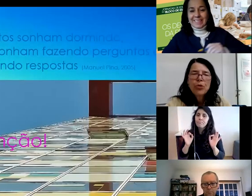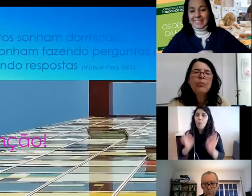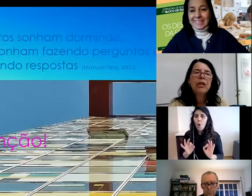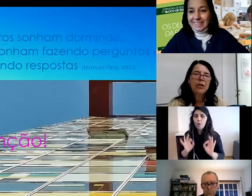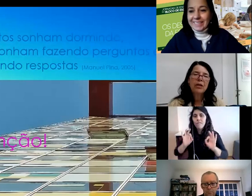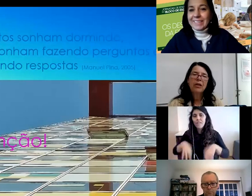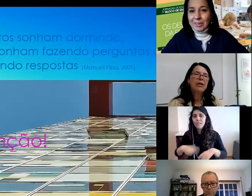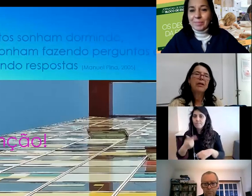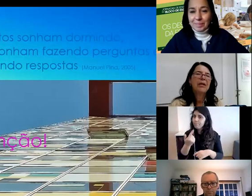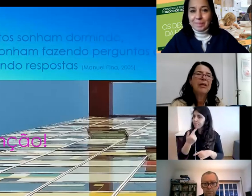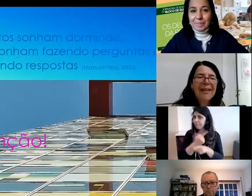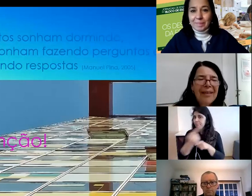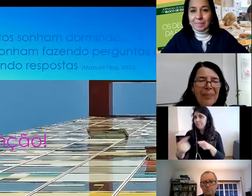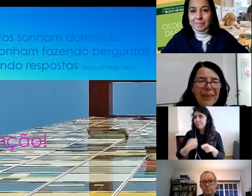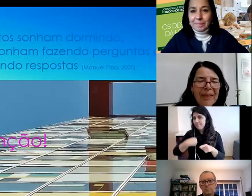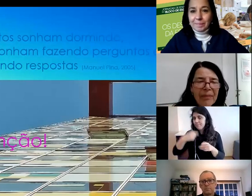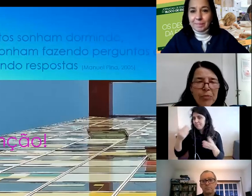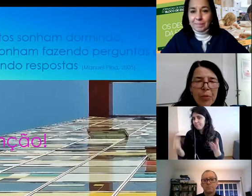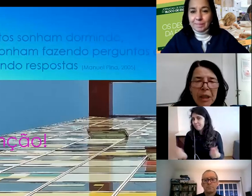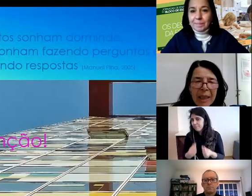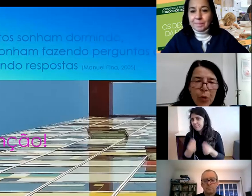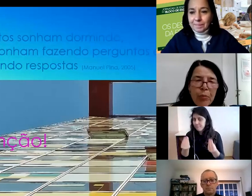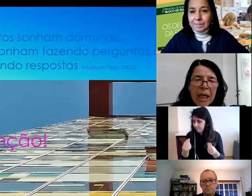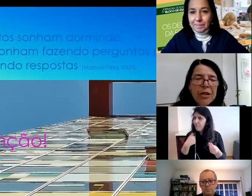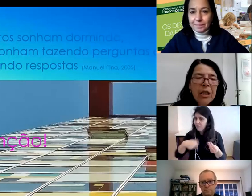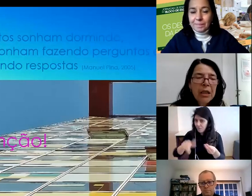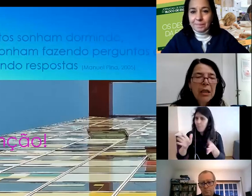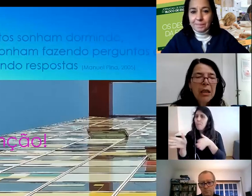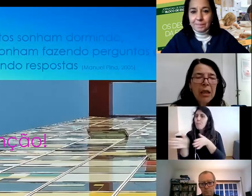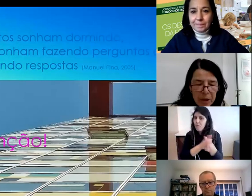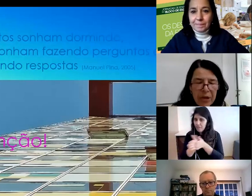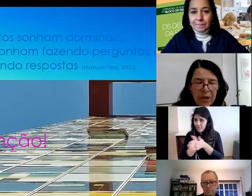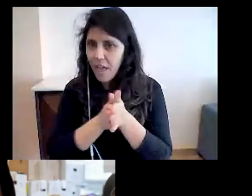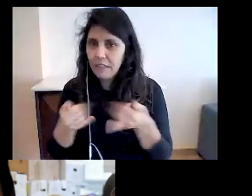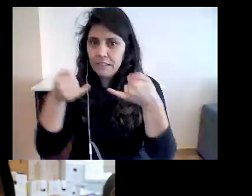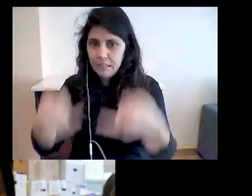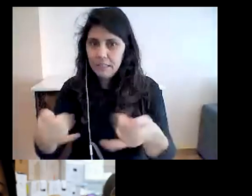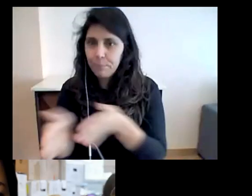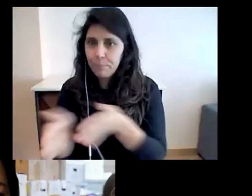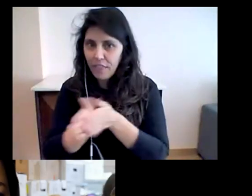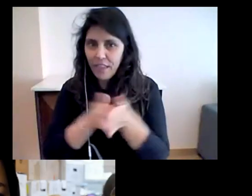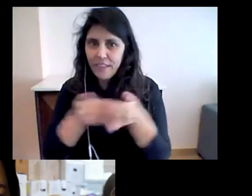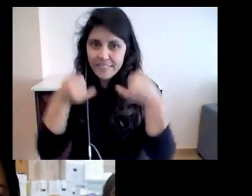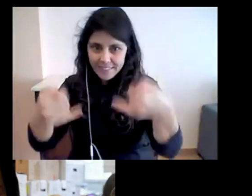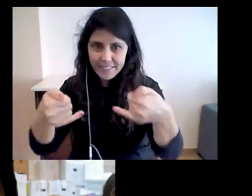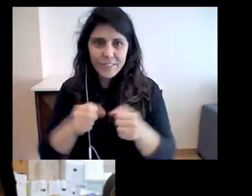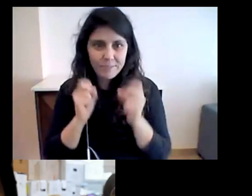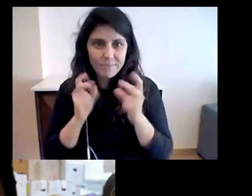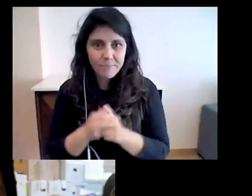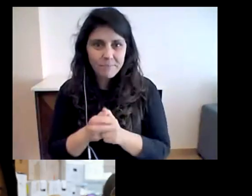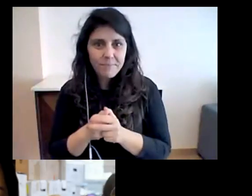porque seguramente que vamos aproveitar muito mais a partir agora do que nos puderem